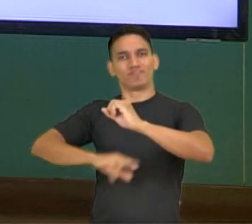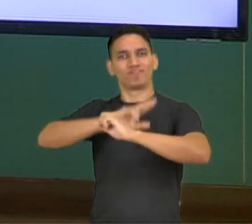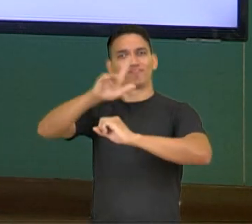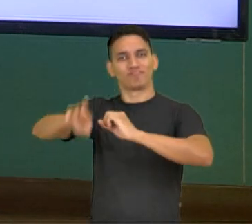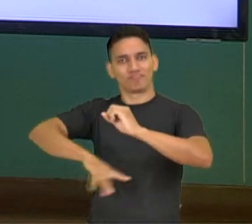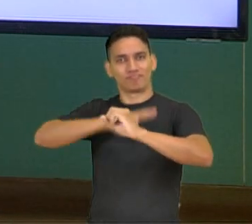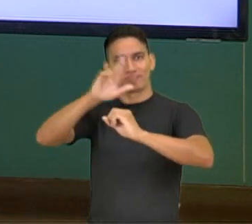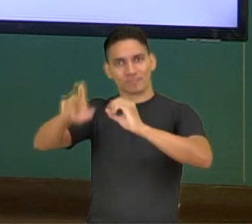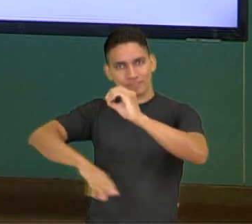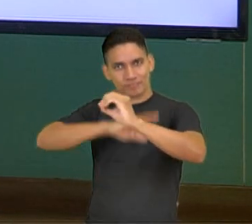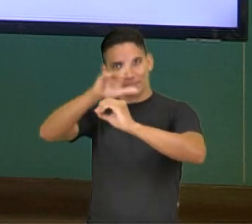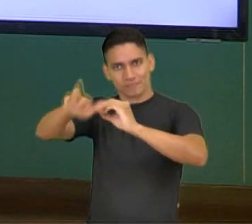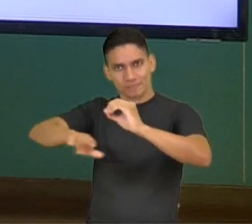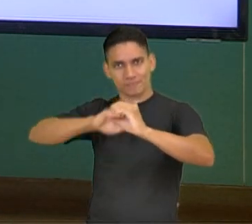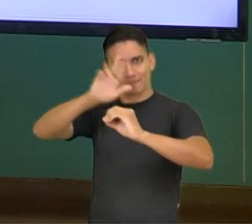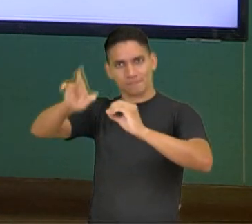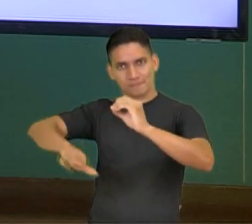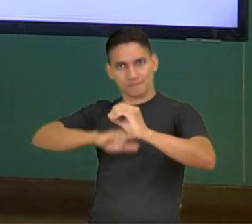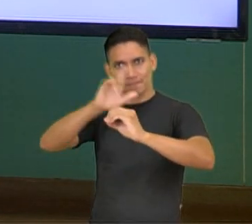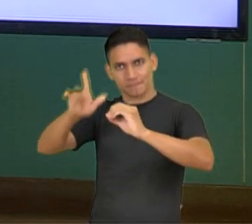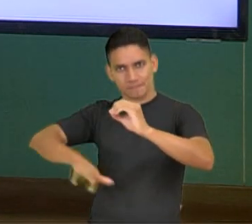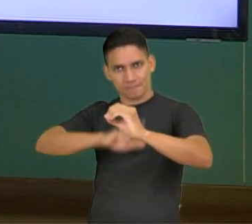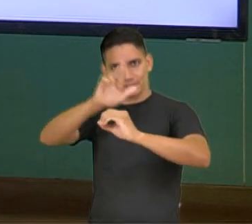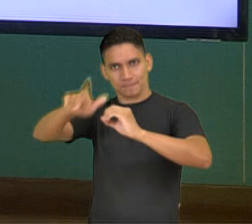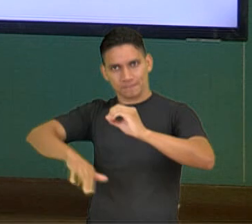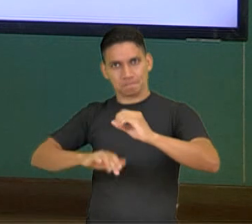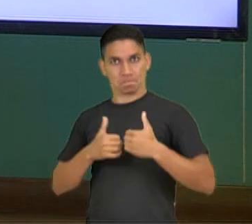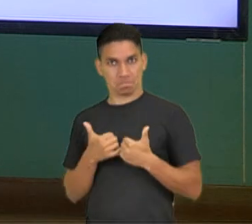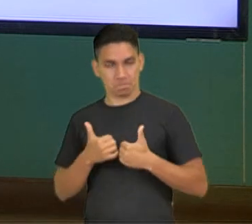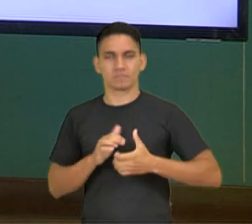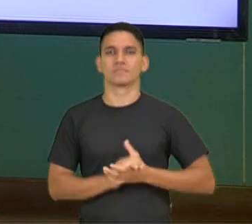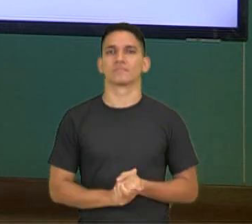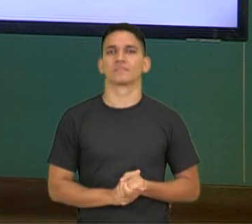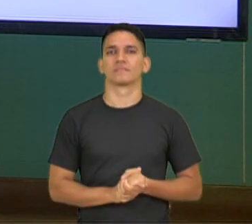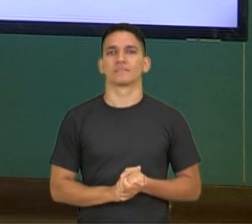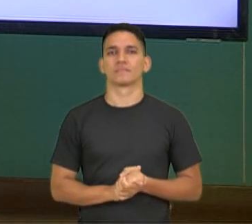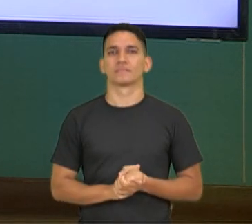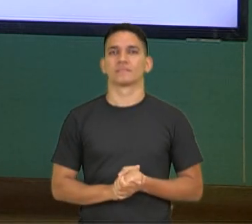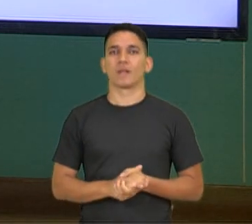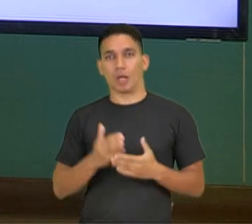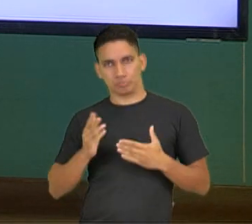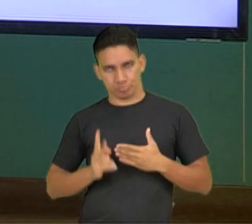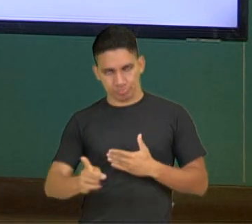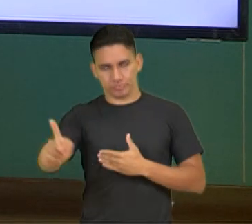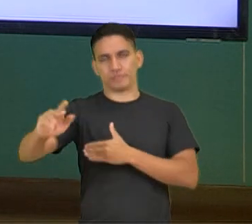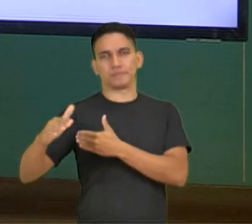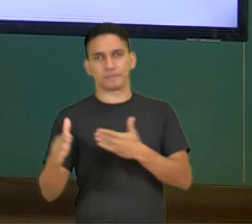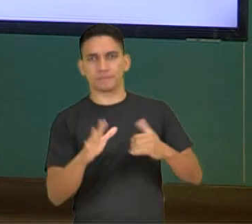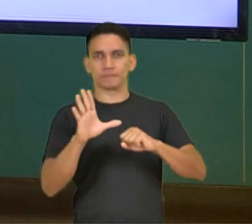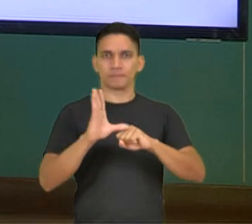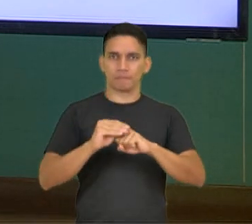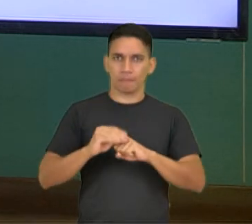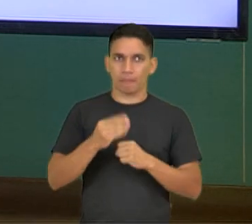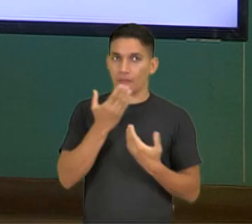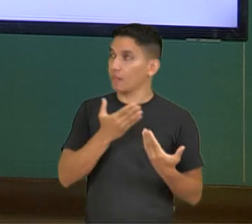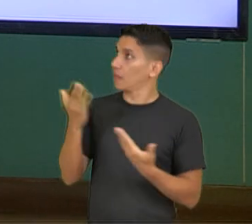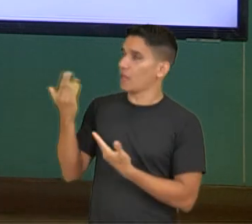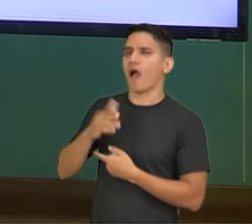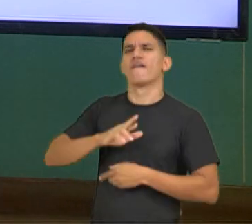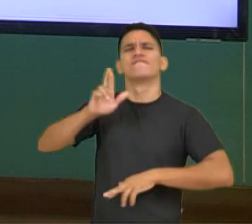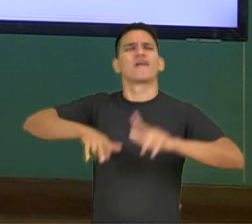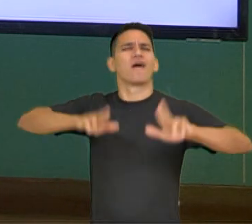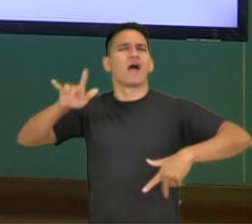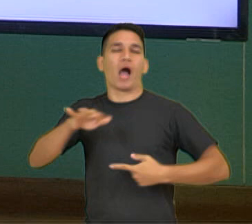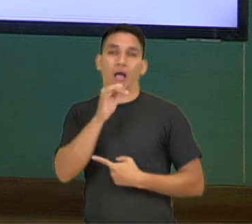classificada como heterocíclica. Muito bem, vamos avançando com o conhecimento. Aqui nós temos